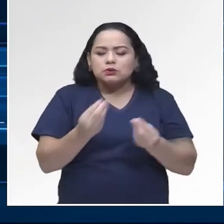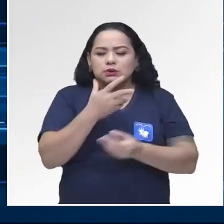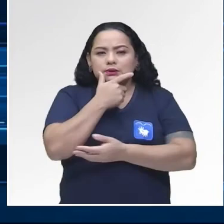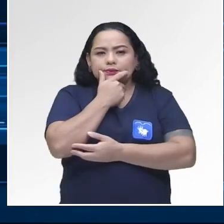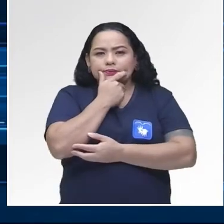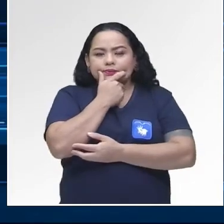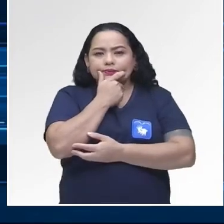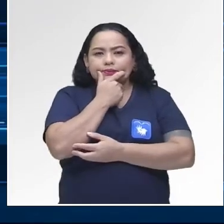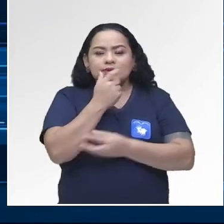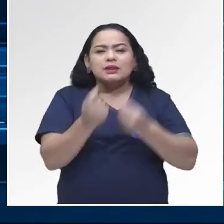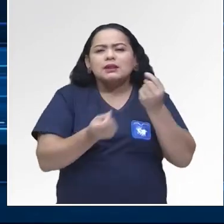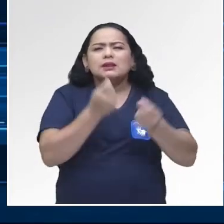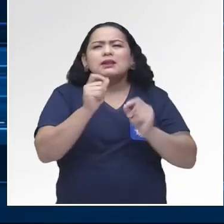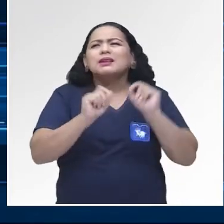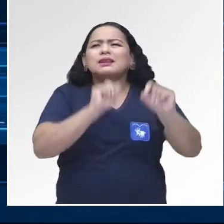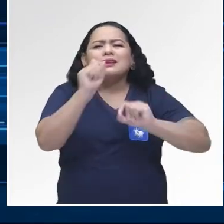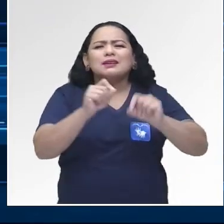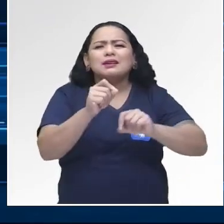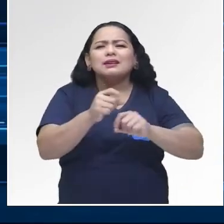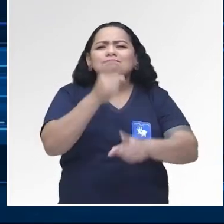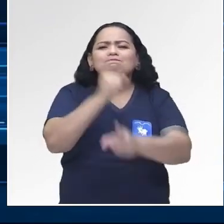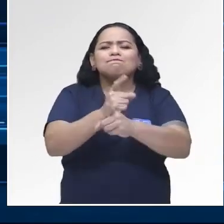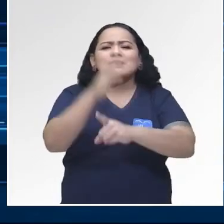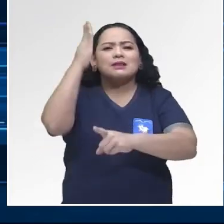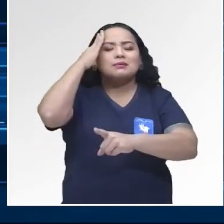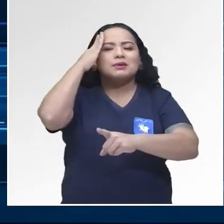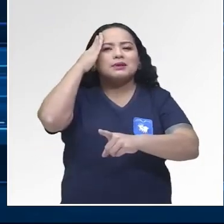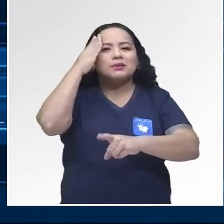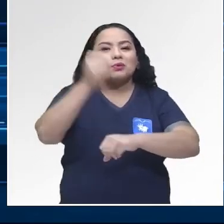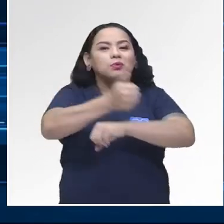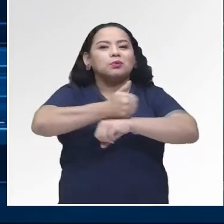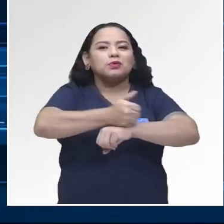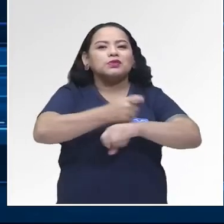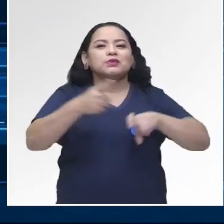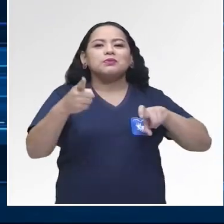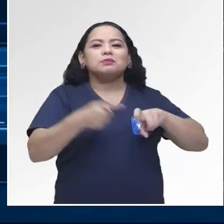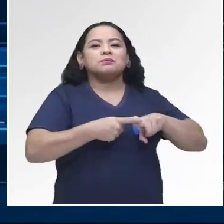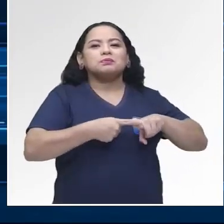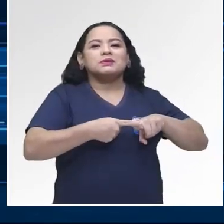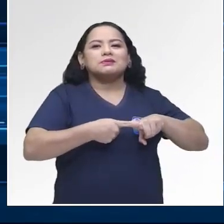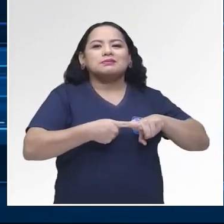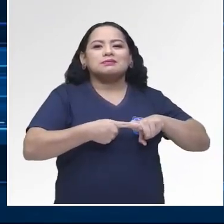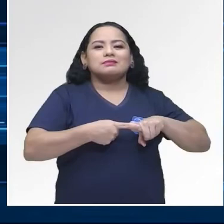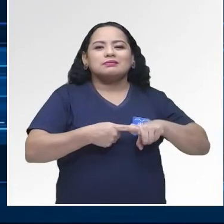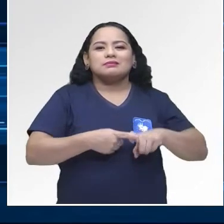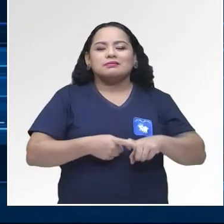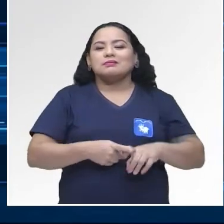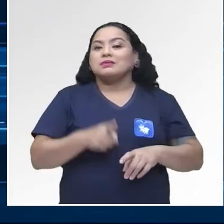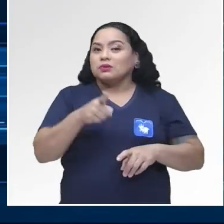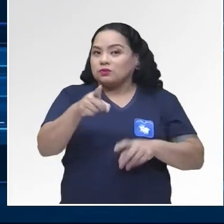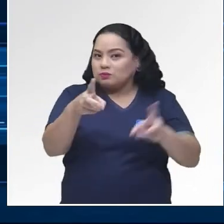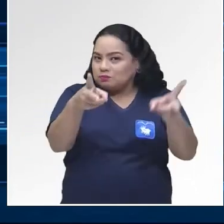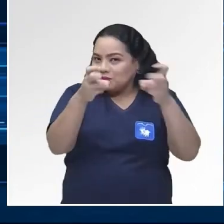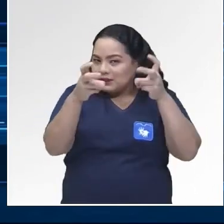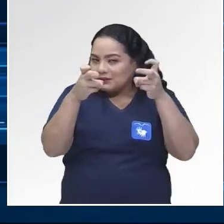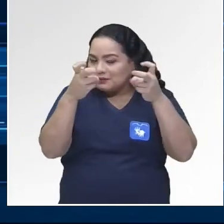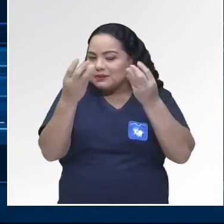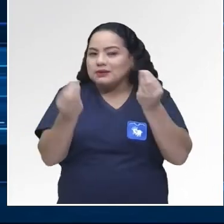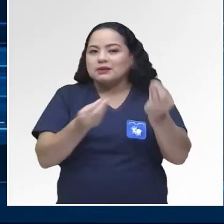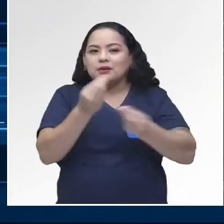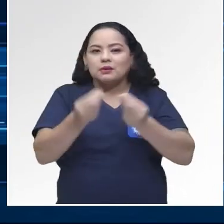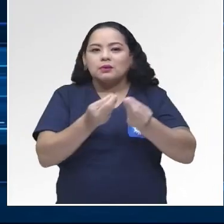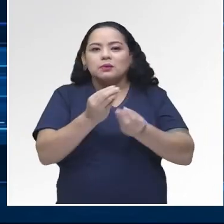Quem vai detectar isso? O médico. Né? Então, para vocês perceberem que é